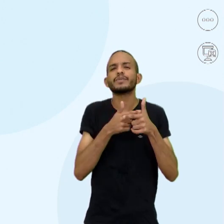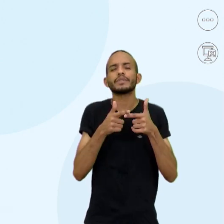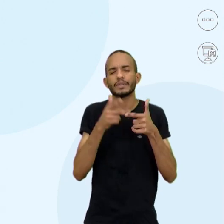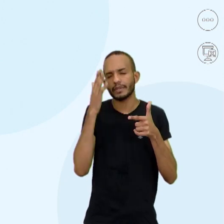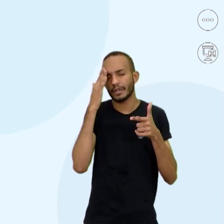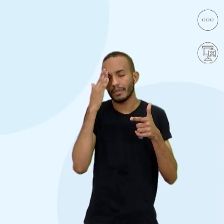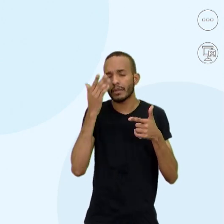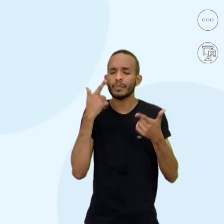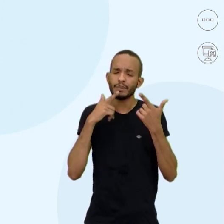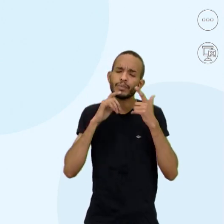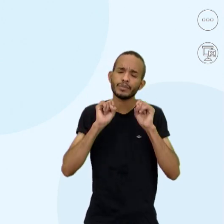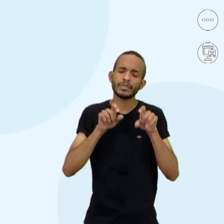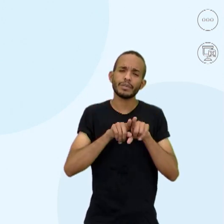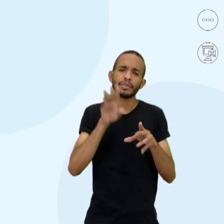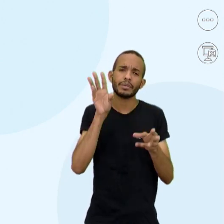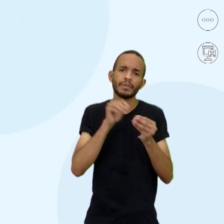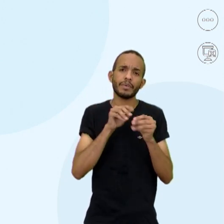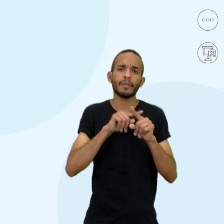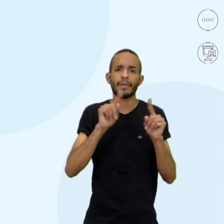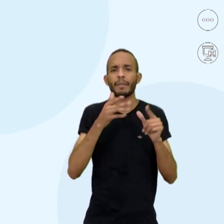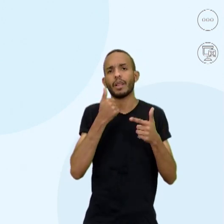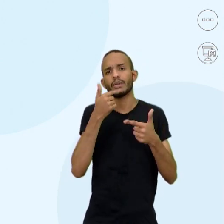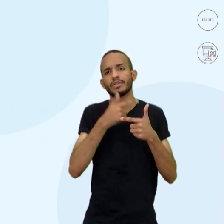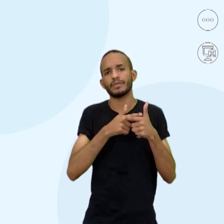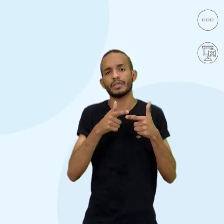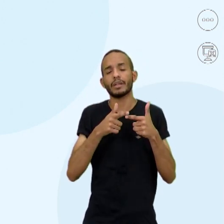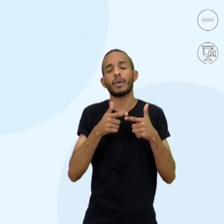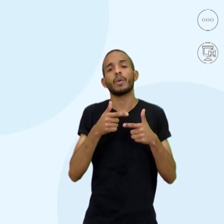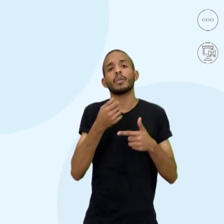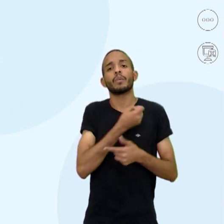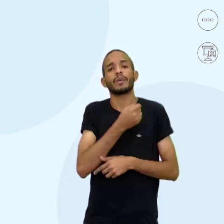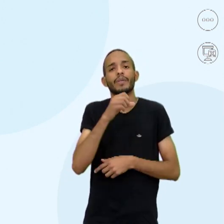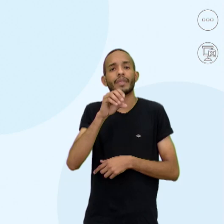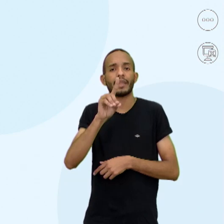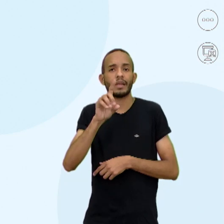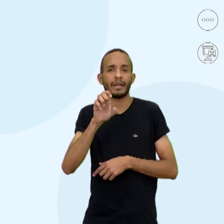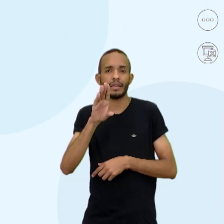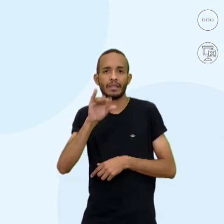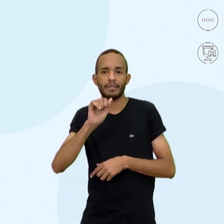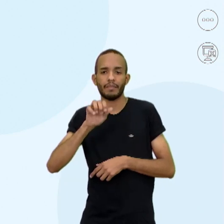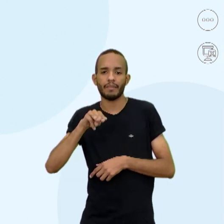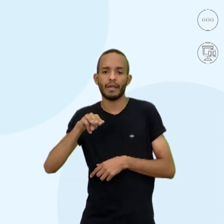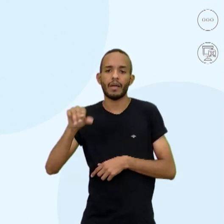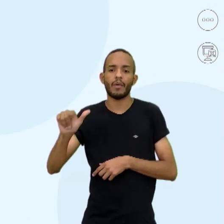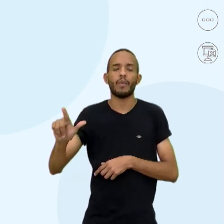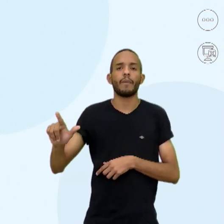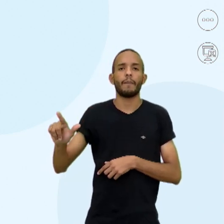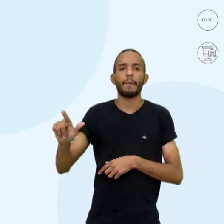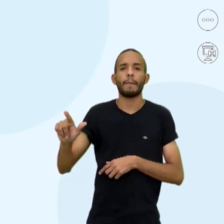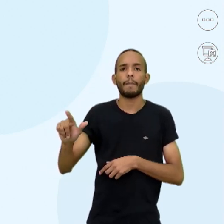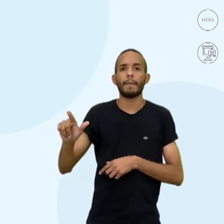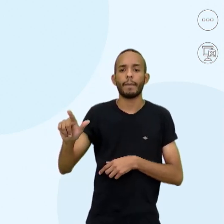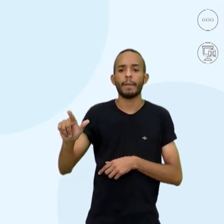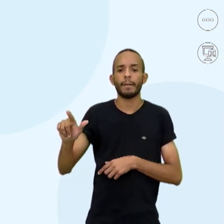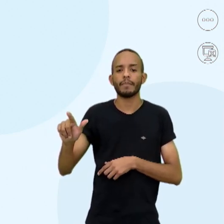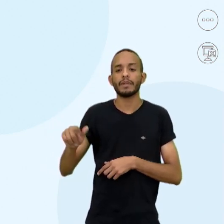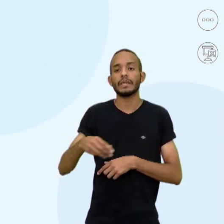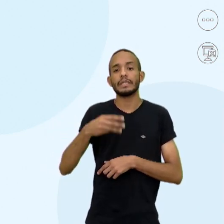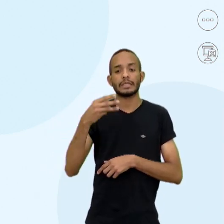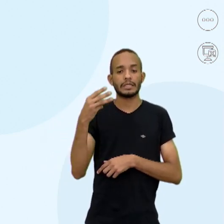Na verdade, daria também para fazer a simplificação, mas eu vou colocar em decimal. 2/5 e